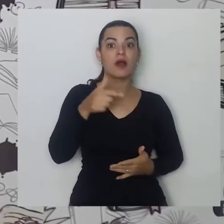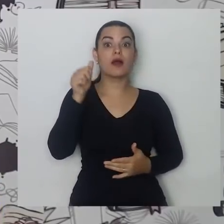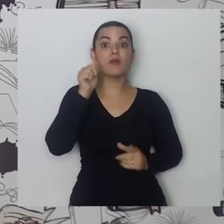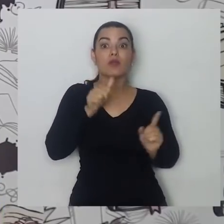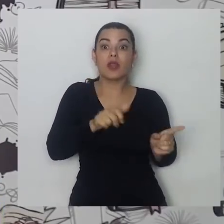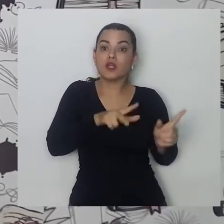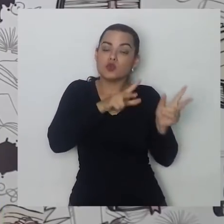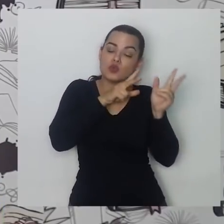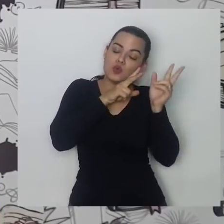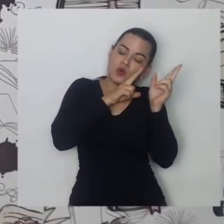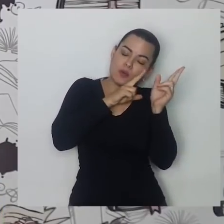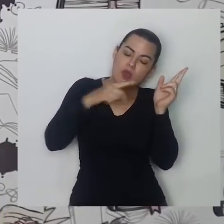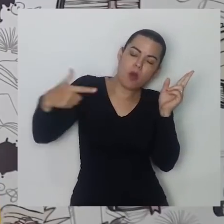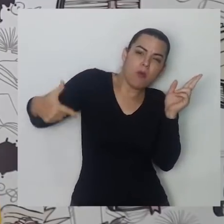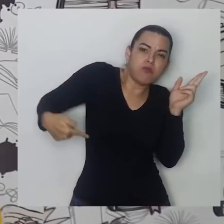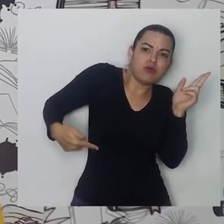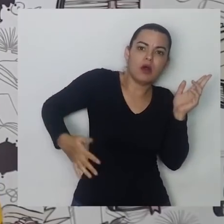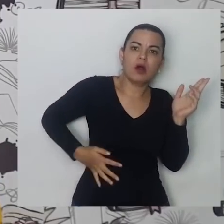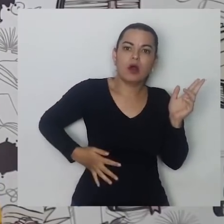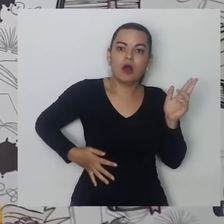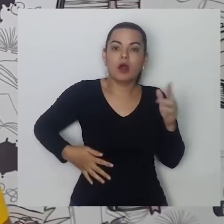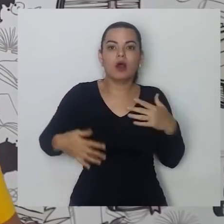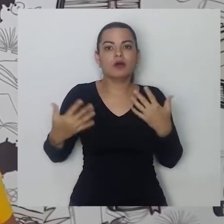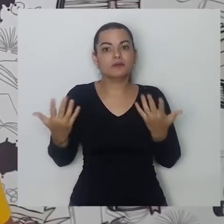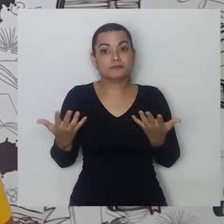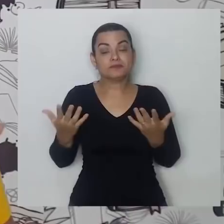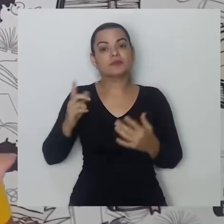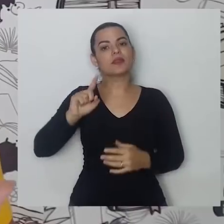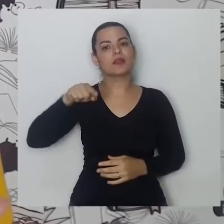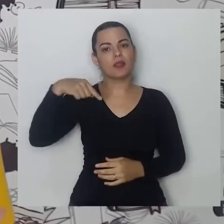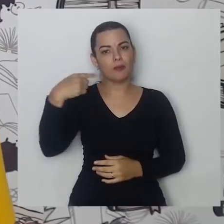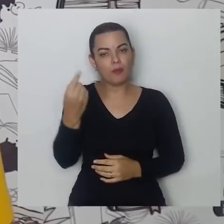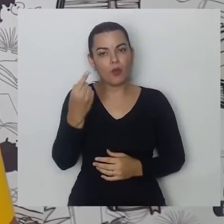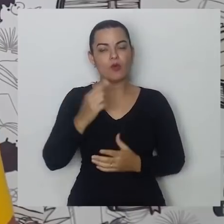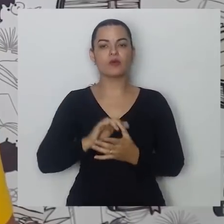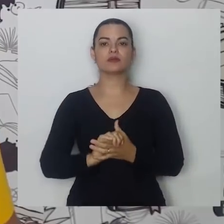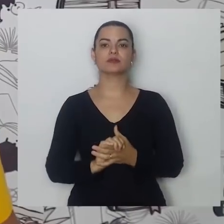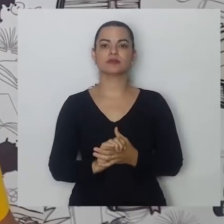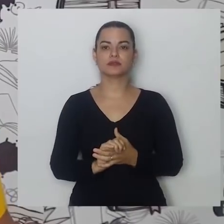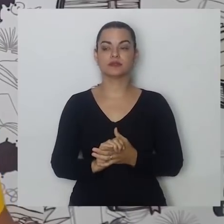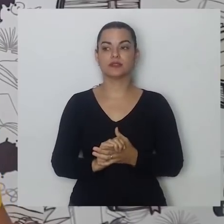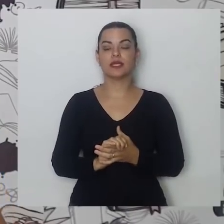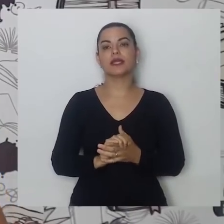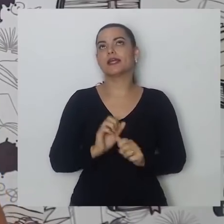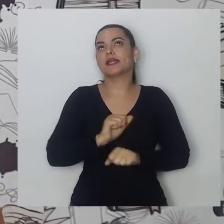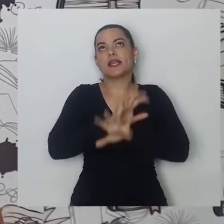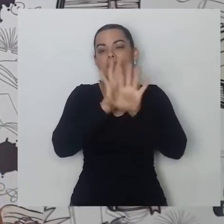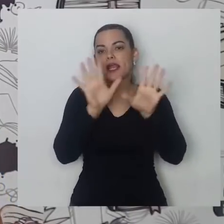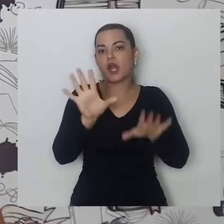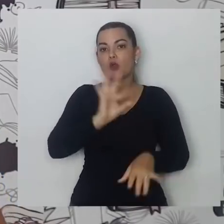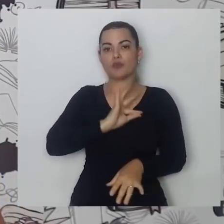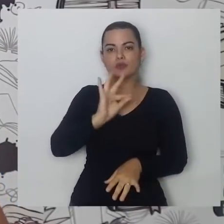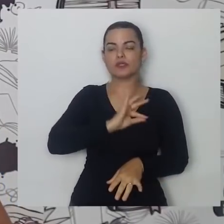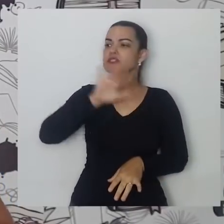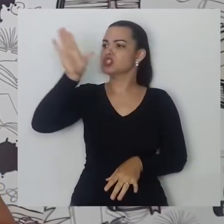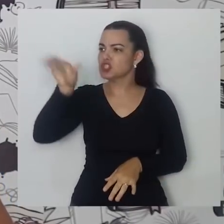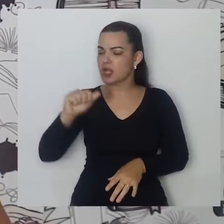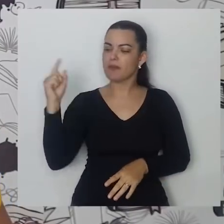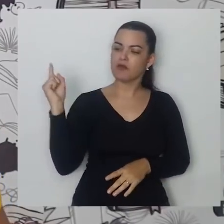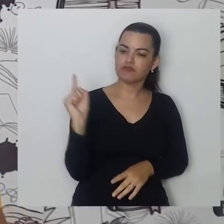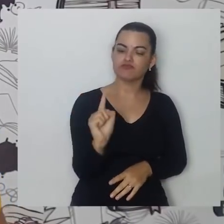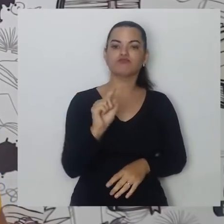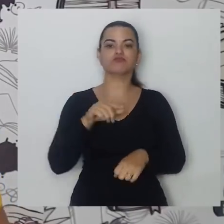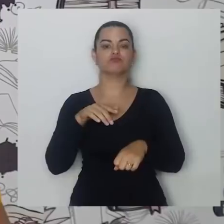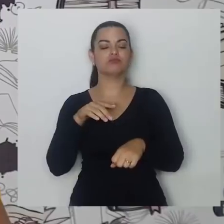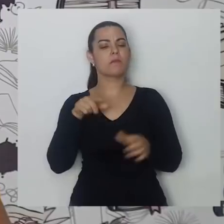enquanto ela estava dormindo e depois, na hora que ele foi, lógico, né, que ele foi interrogado para